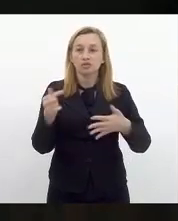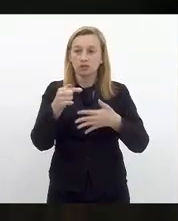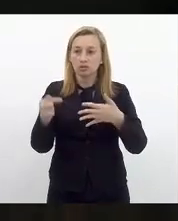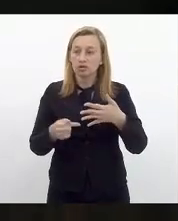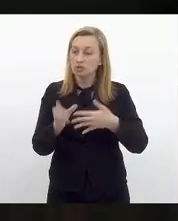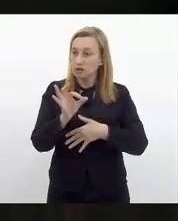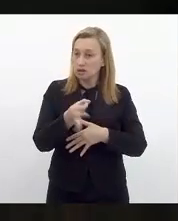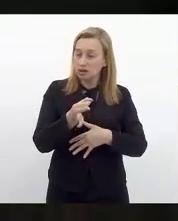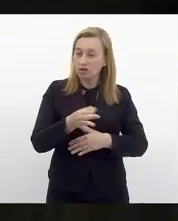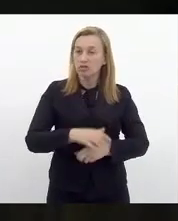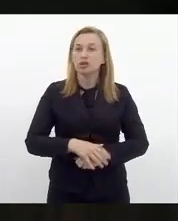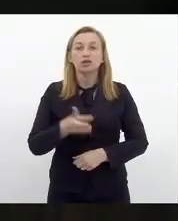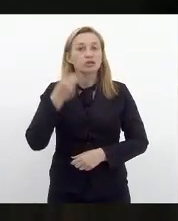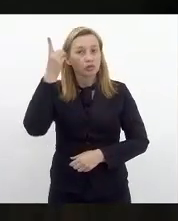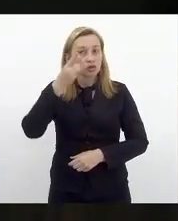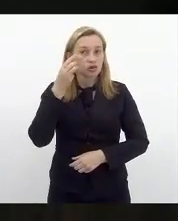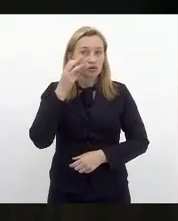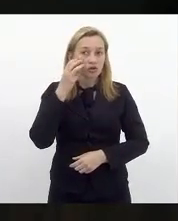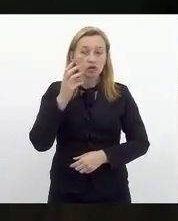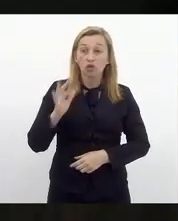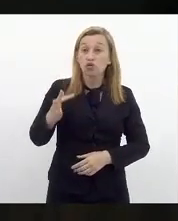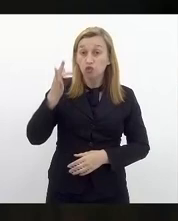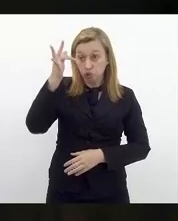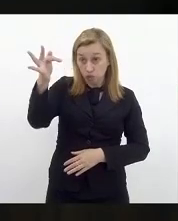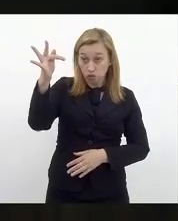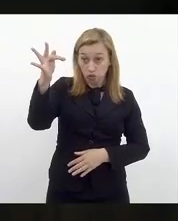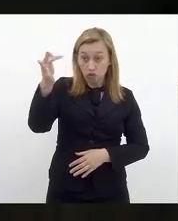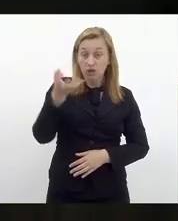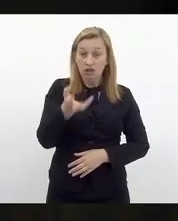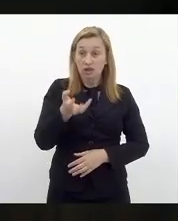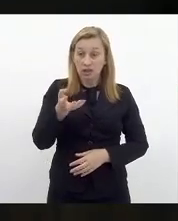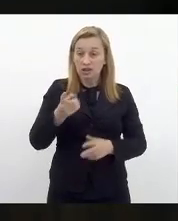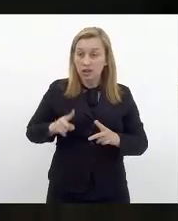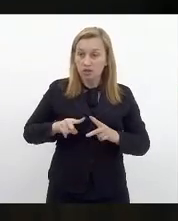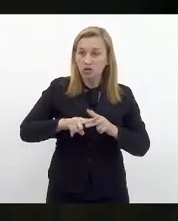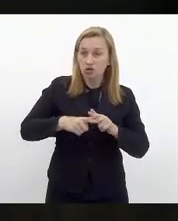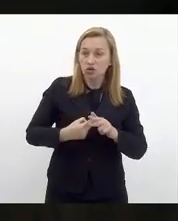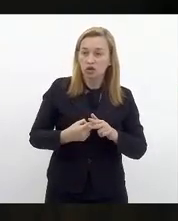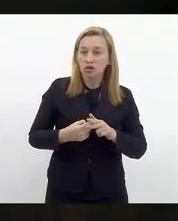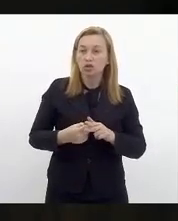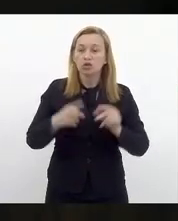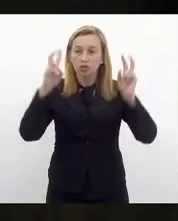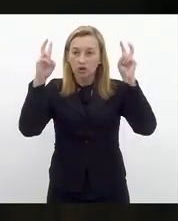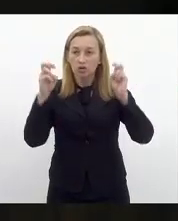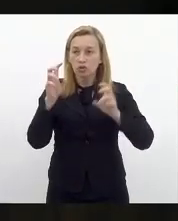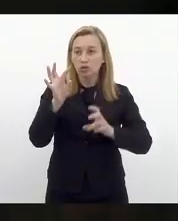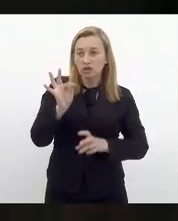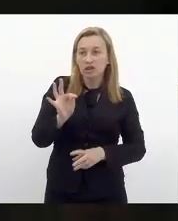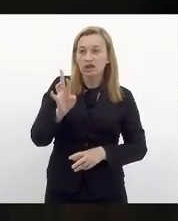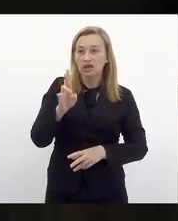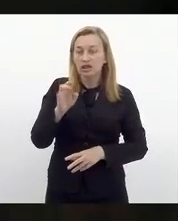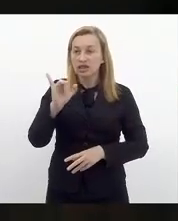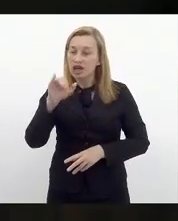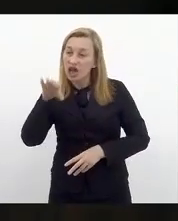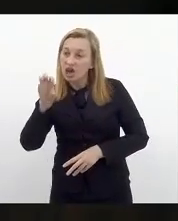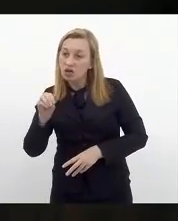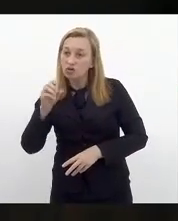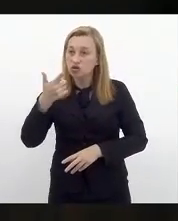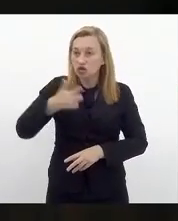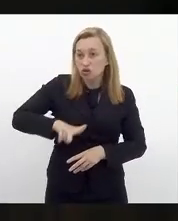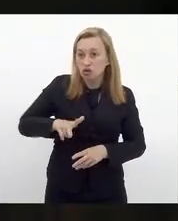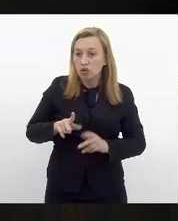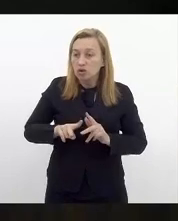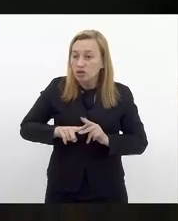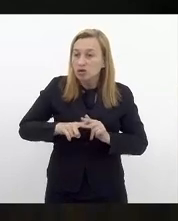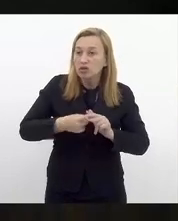é que Deputado waldeck futuramente se quiséssemos mexer na questão do treino novamente teremos que fazer